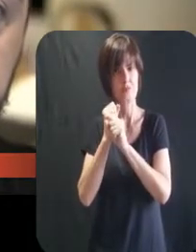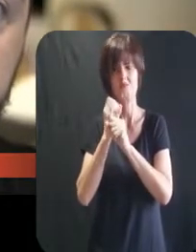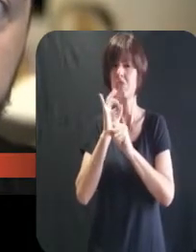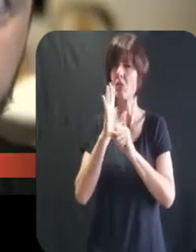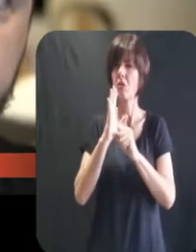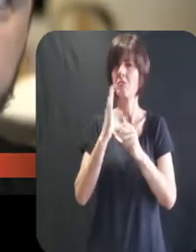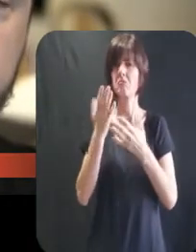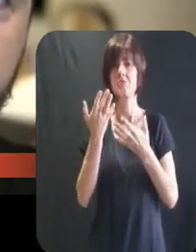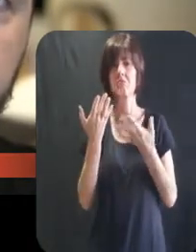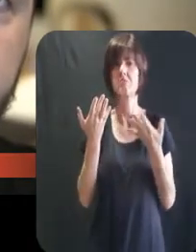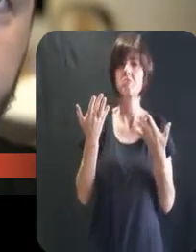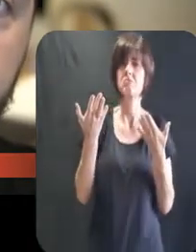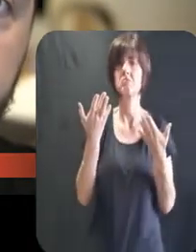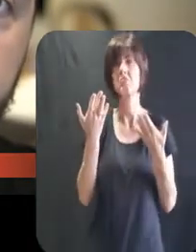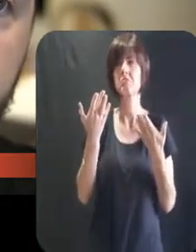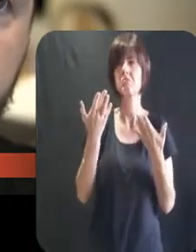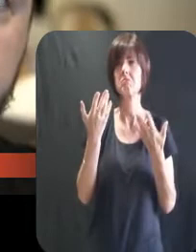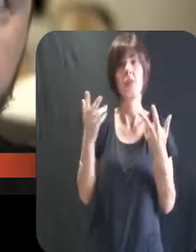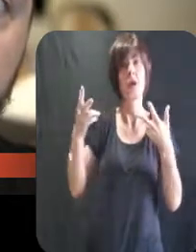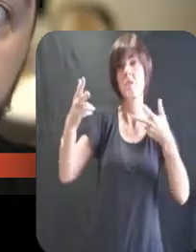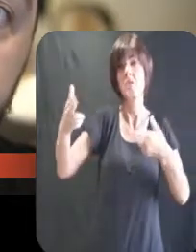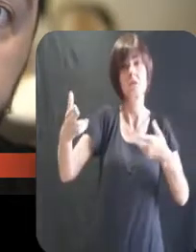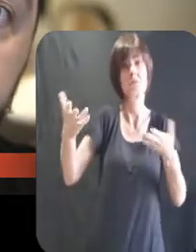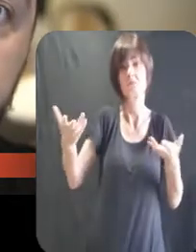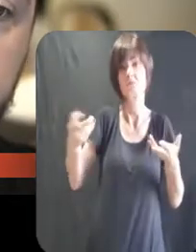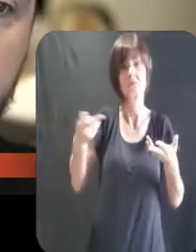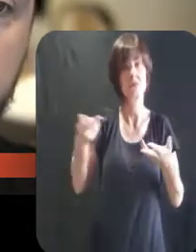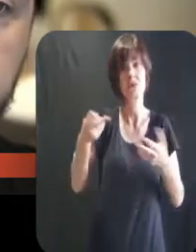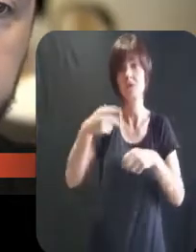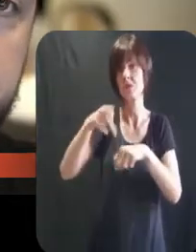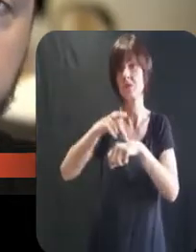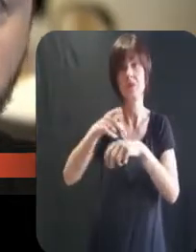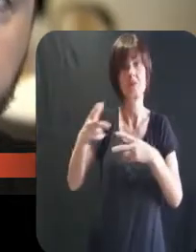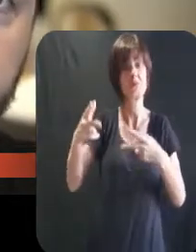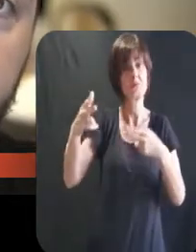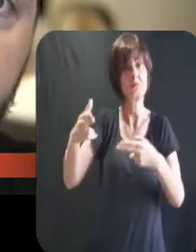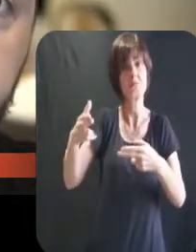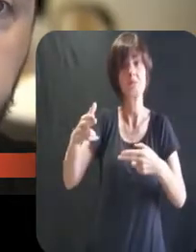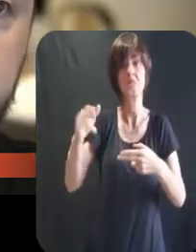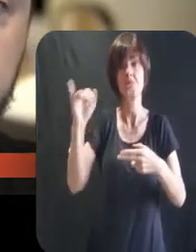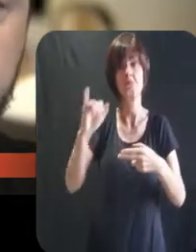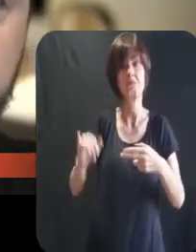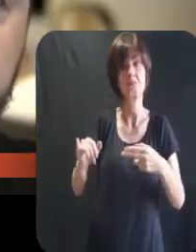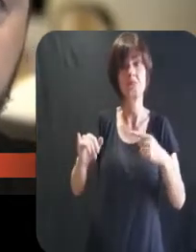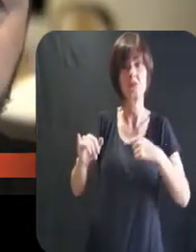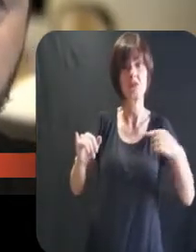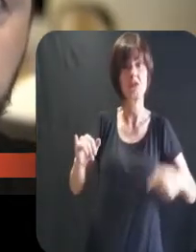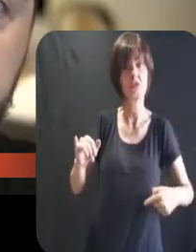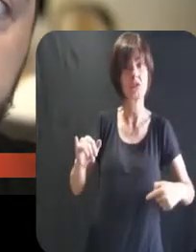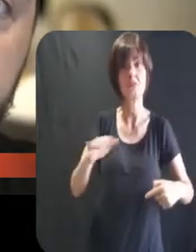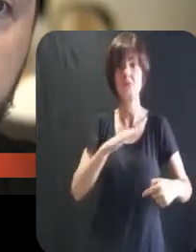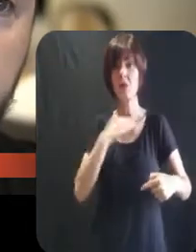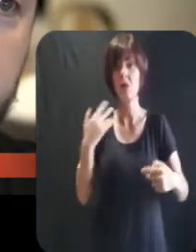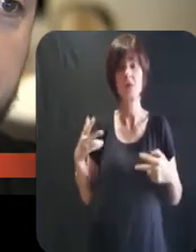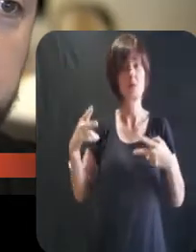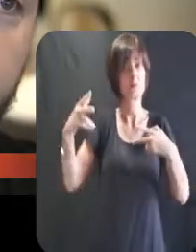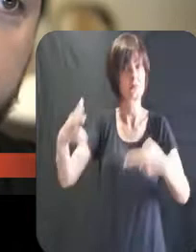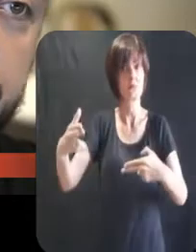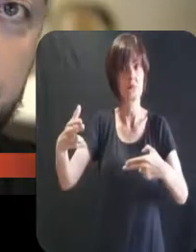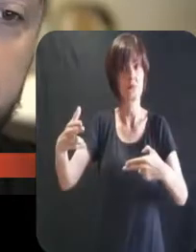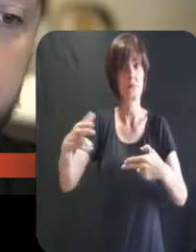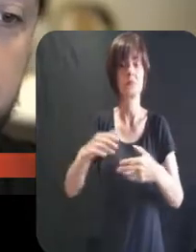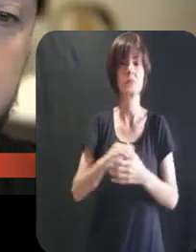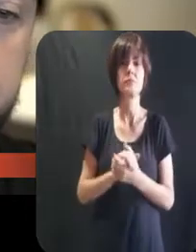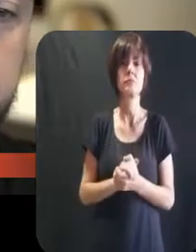China. Se a gente olha para esse número de longe, se a gente olha para o número total, pode parecer que a situação é a mesma, que